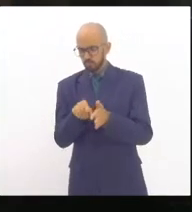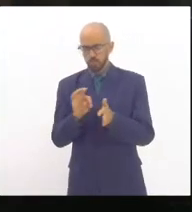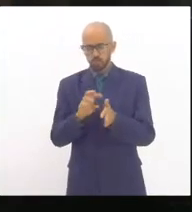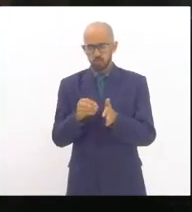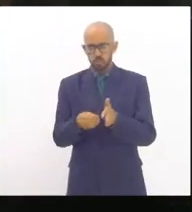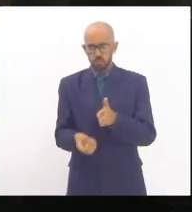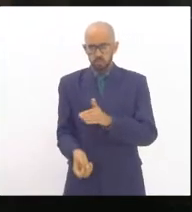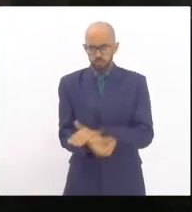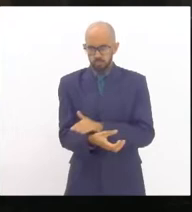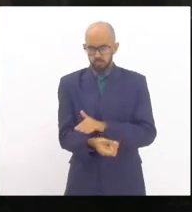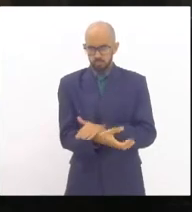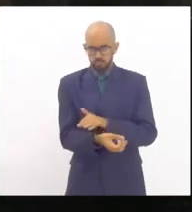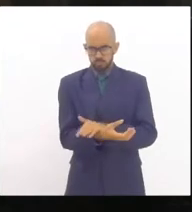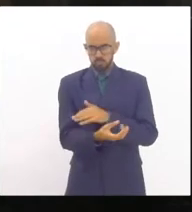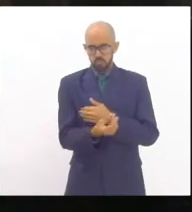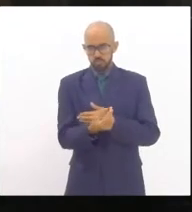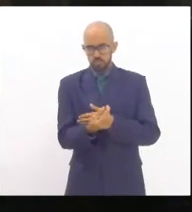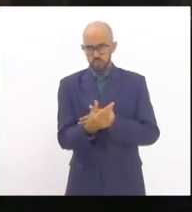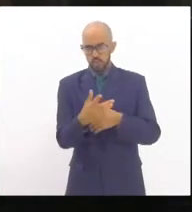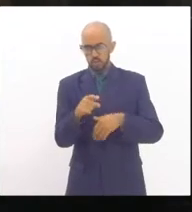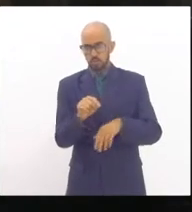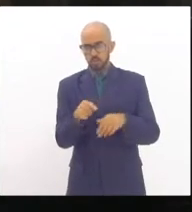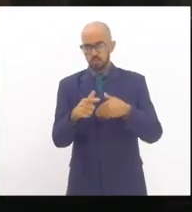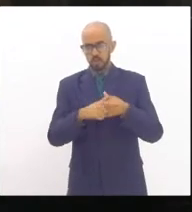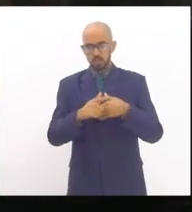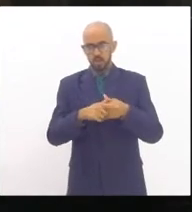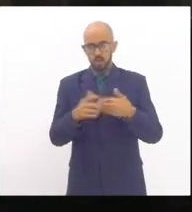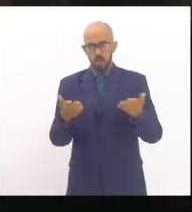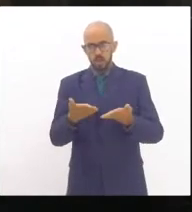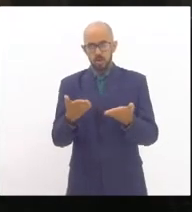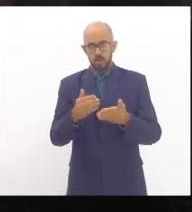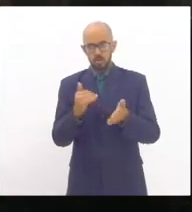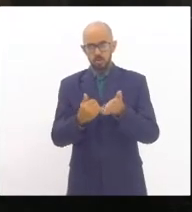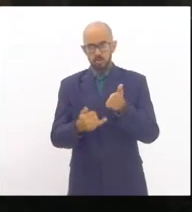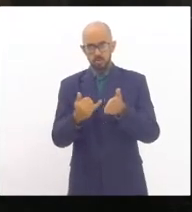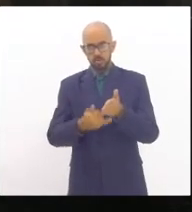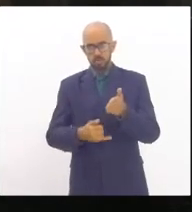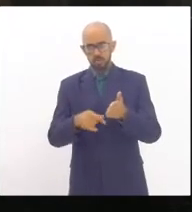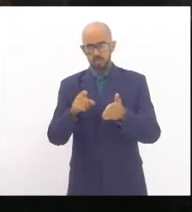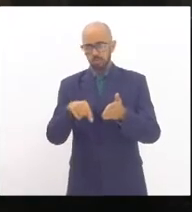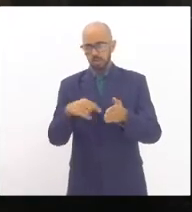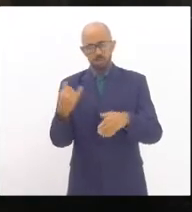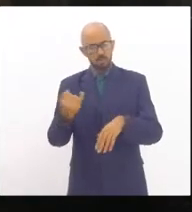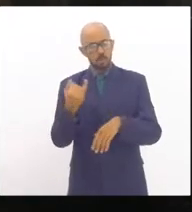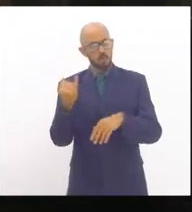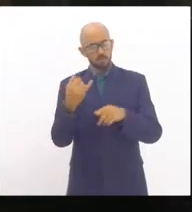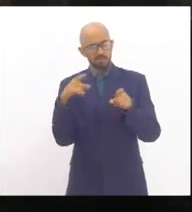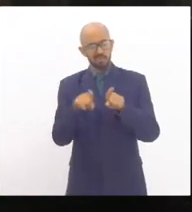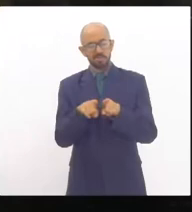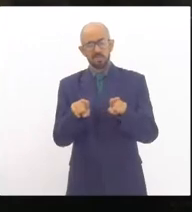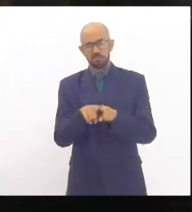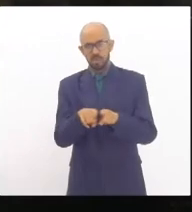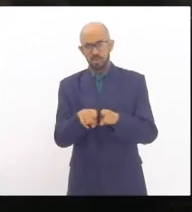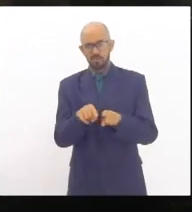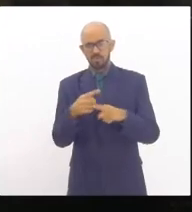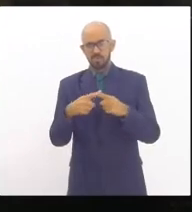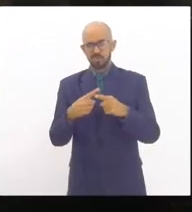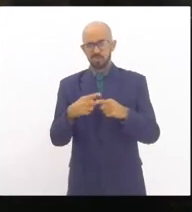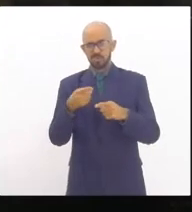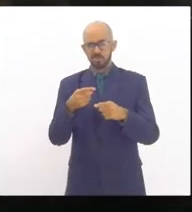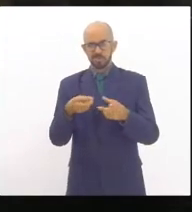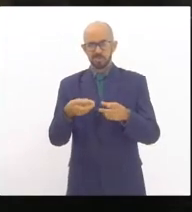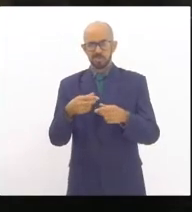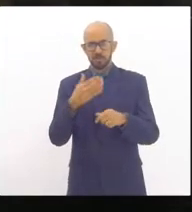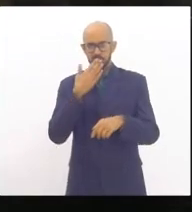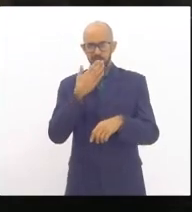nesse momento o papel desenvolvido pela comissão de tributação é de extrema relevância porque o que se